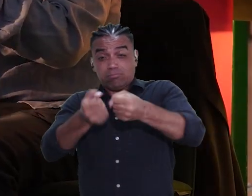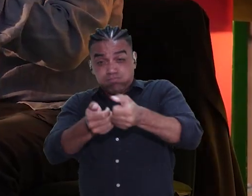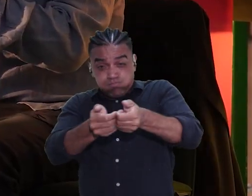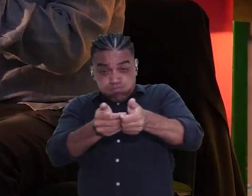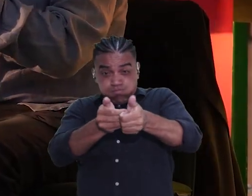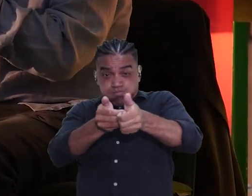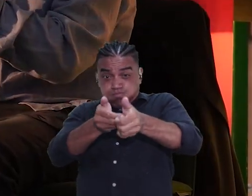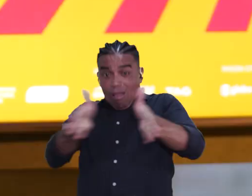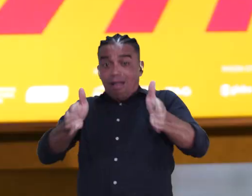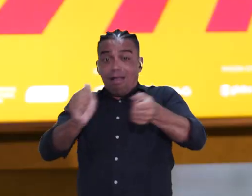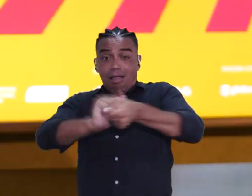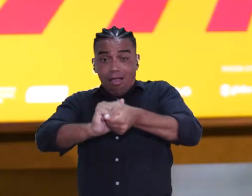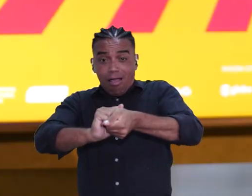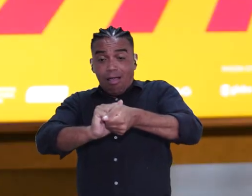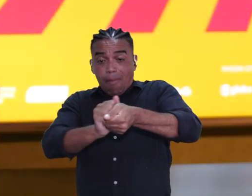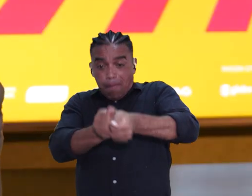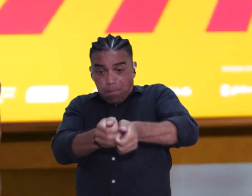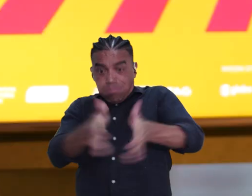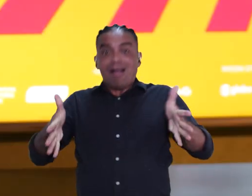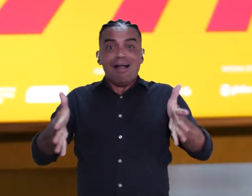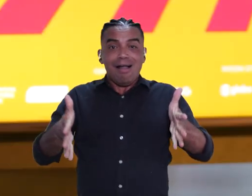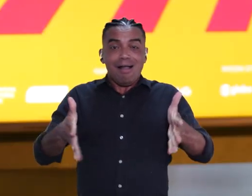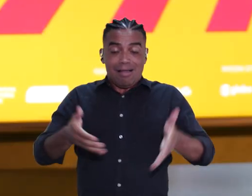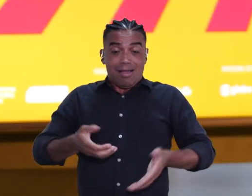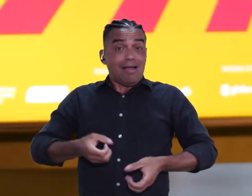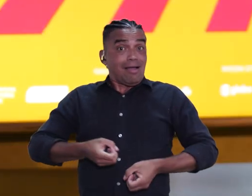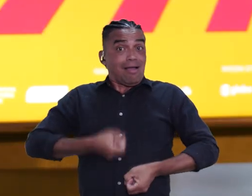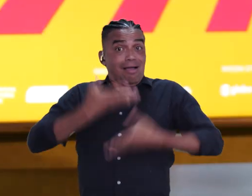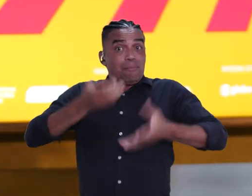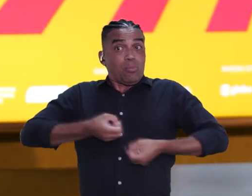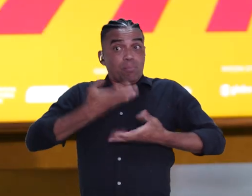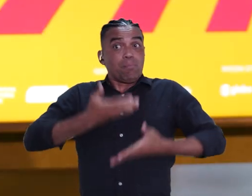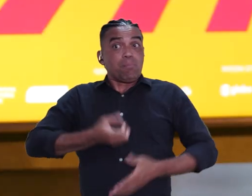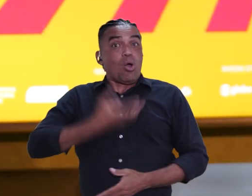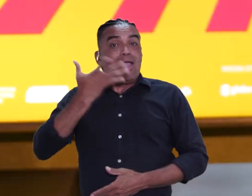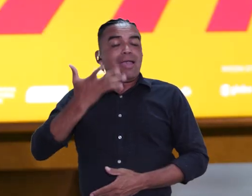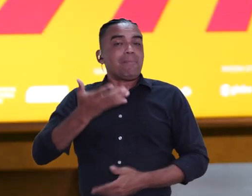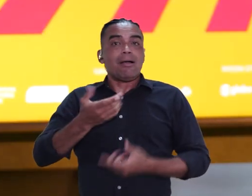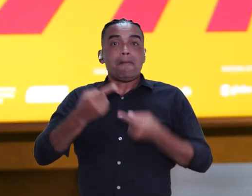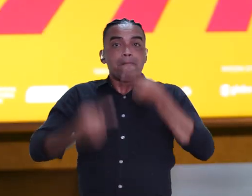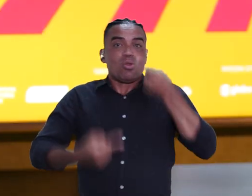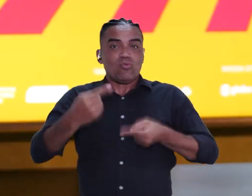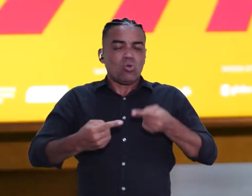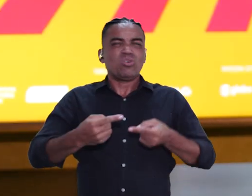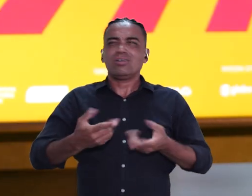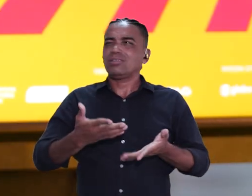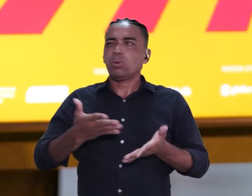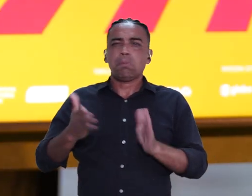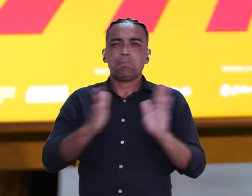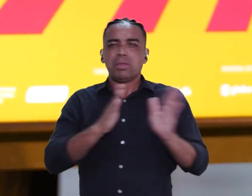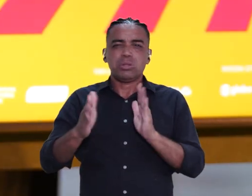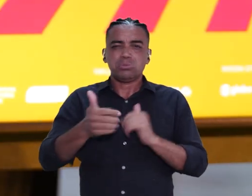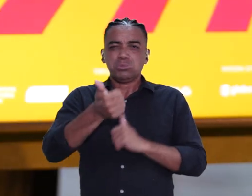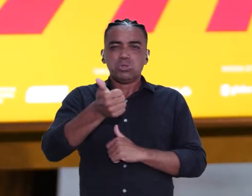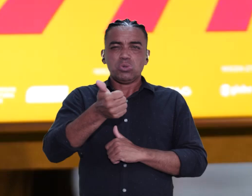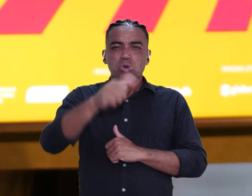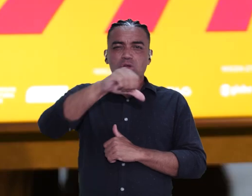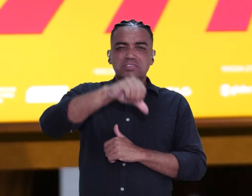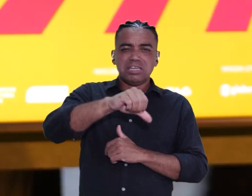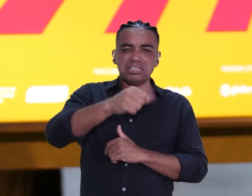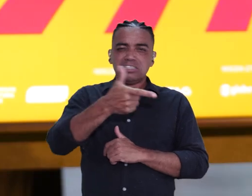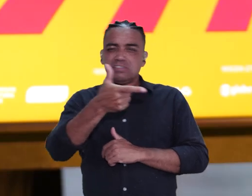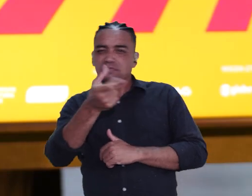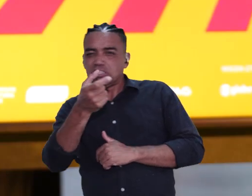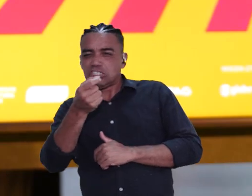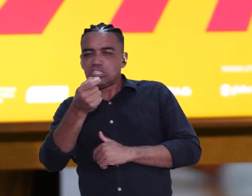leituras, e foi isso que o poema provocou. Provocou, inclusive, ao longo dos anos 20, quer dizer, anos 20 que já estava no fim